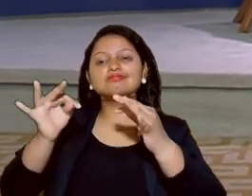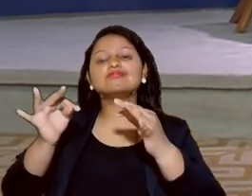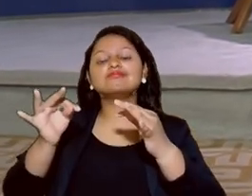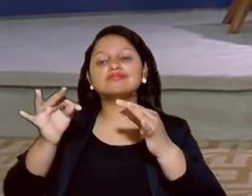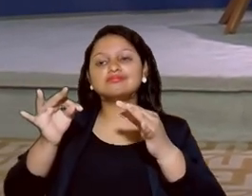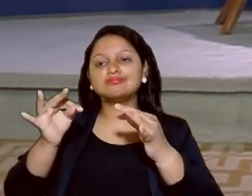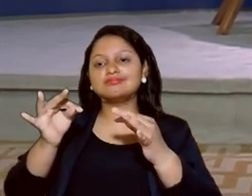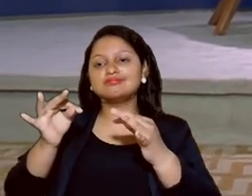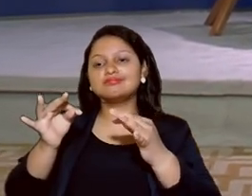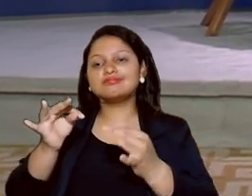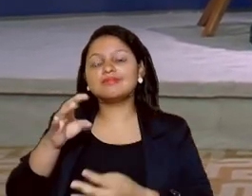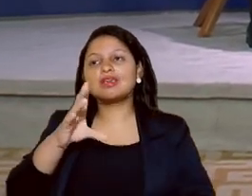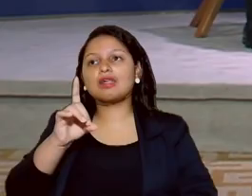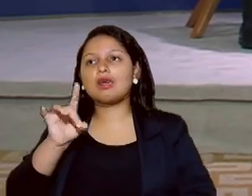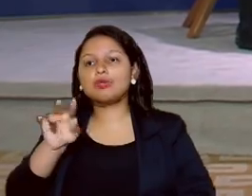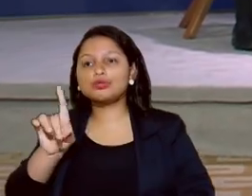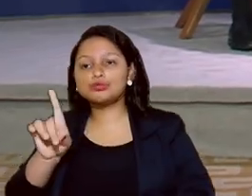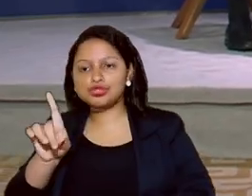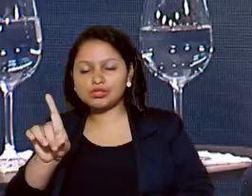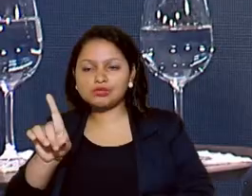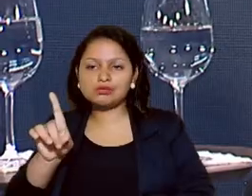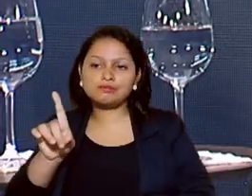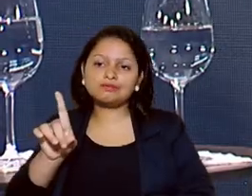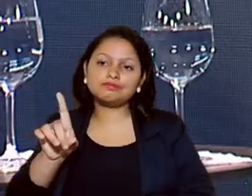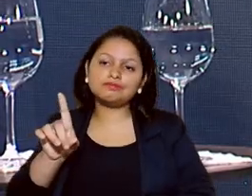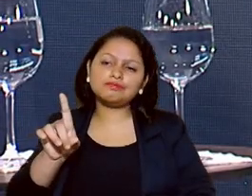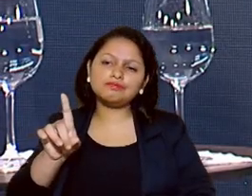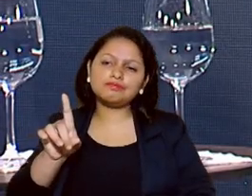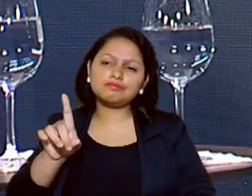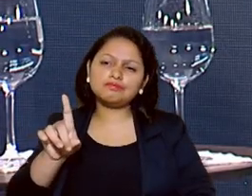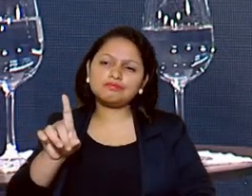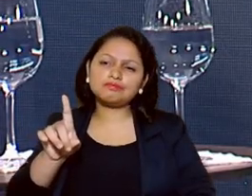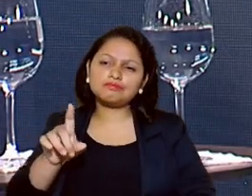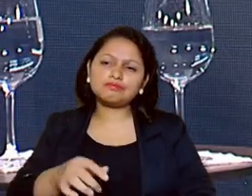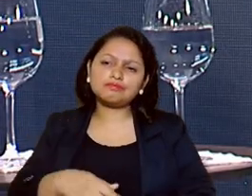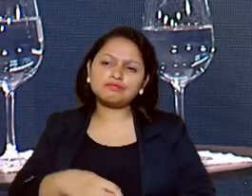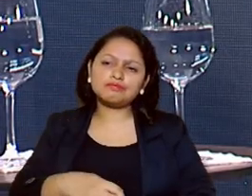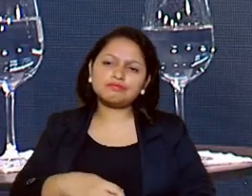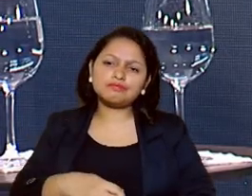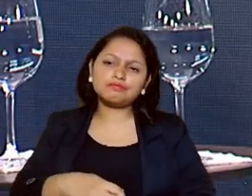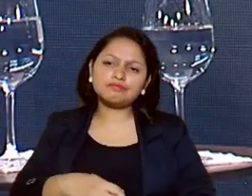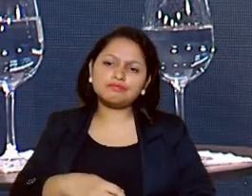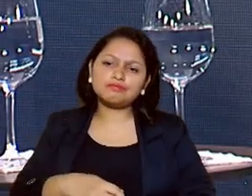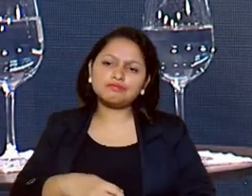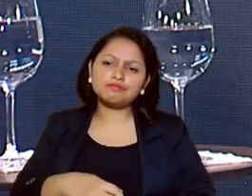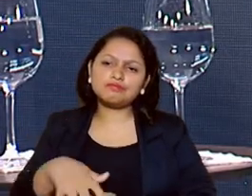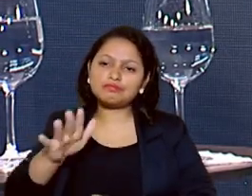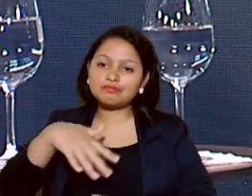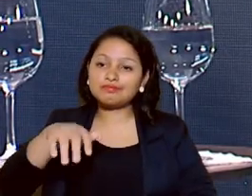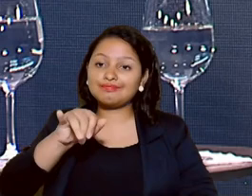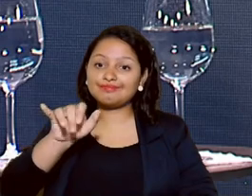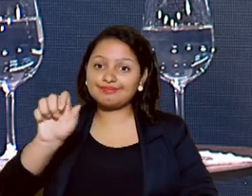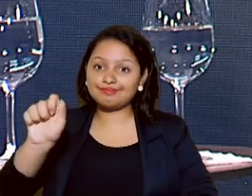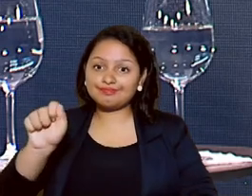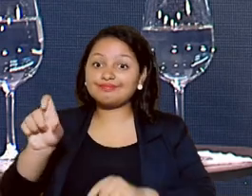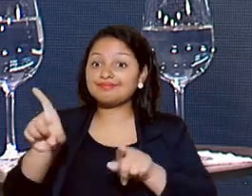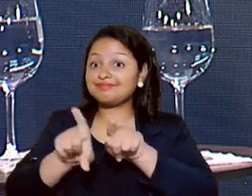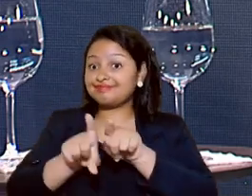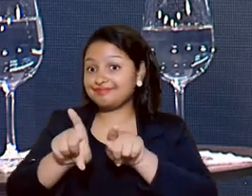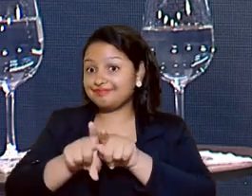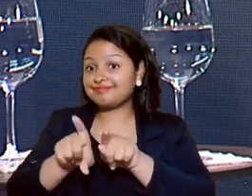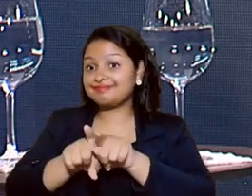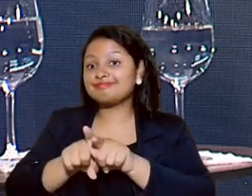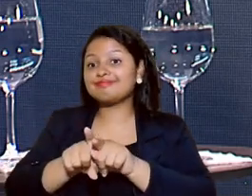Cláudio Big Data né é a questão de ir a é vou reforçar o Netflix